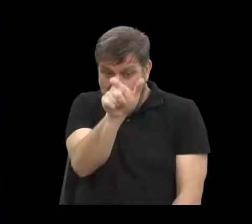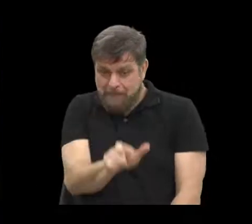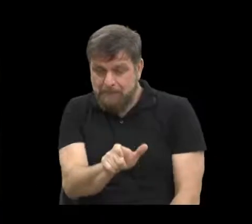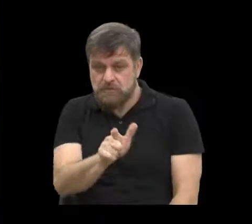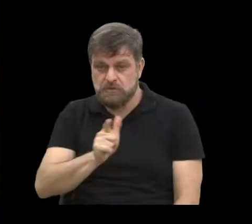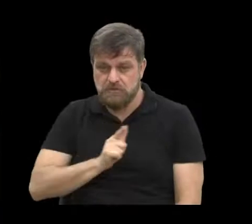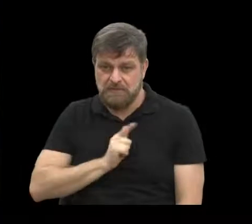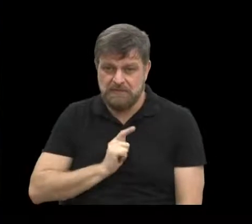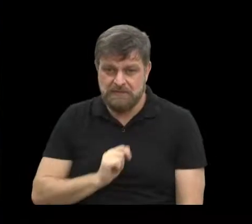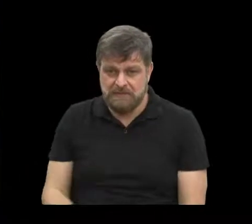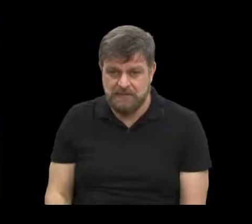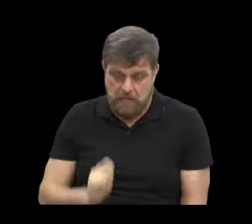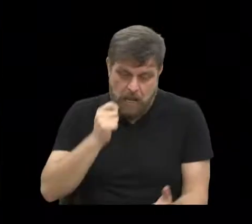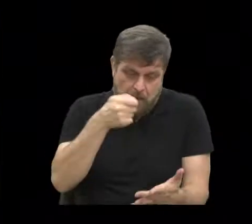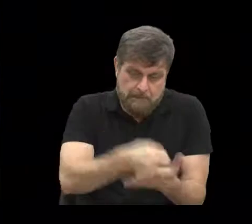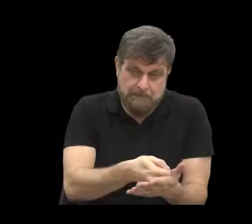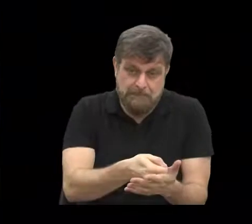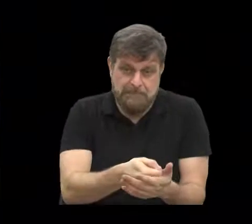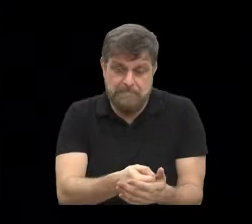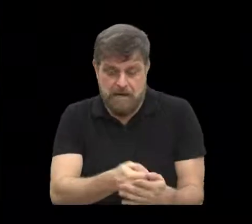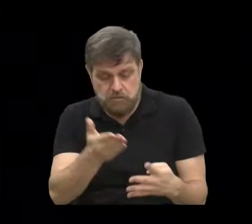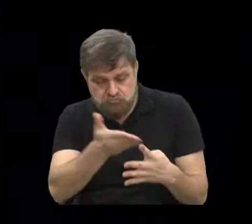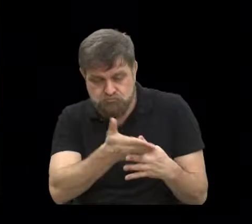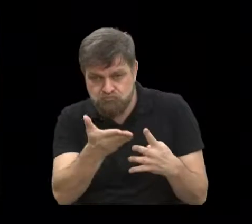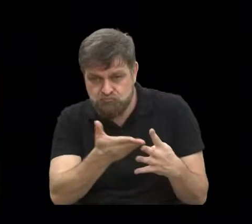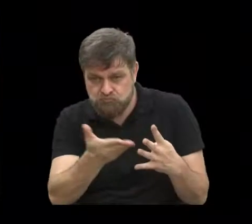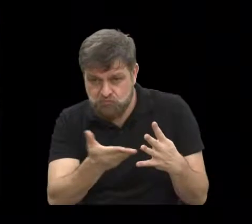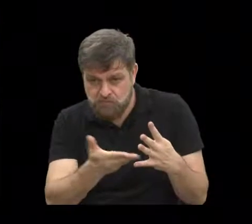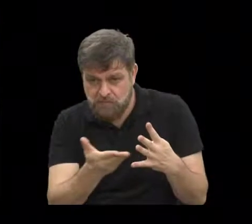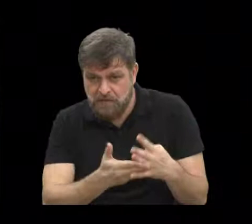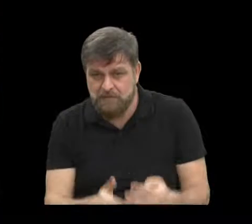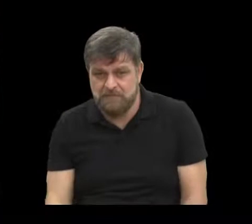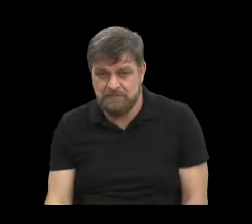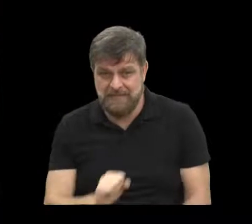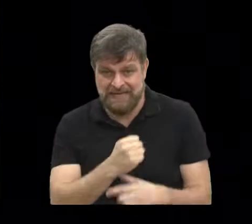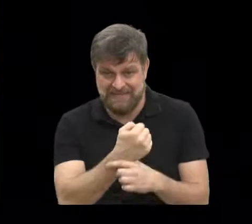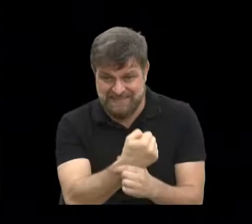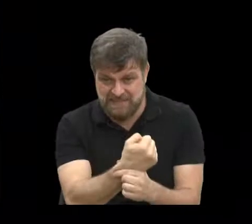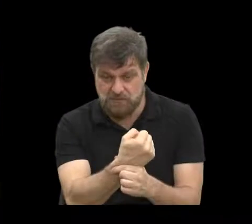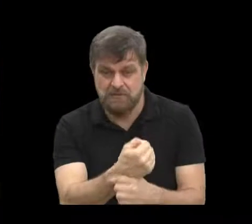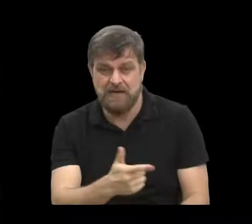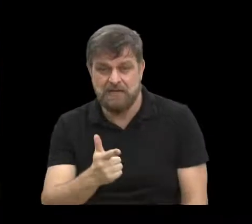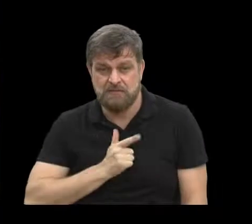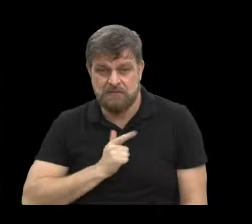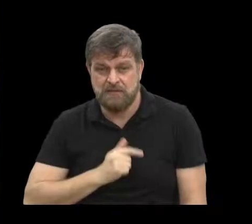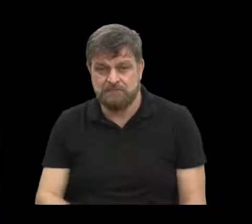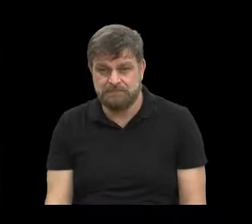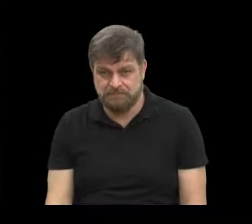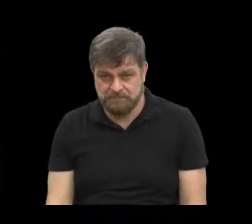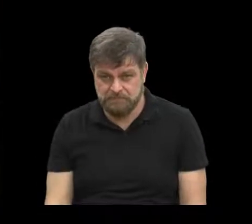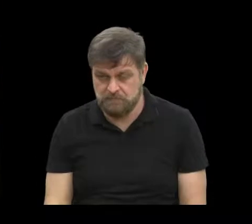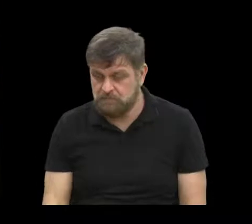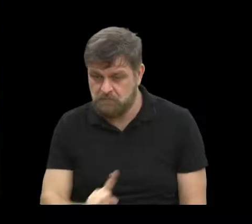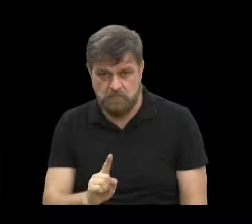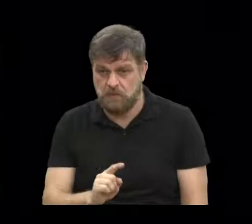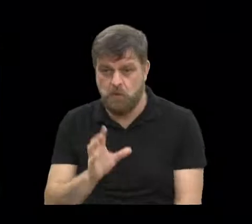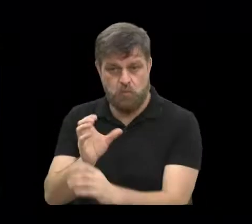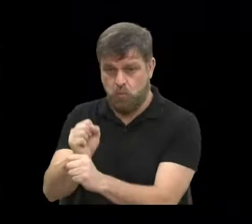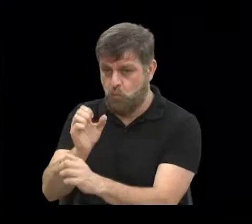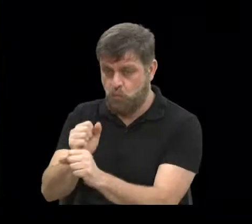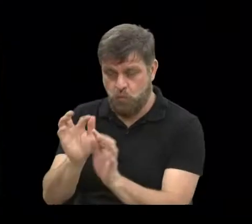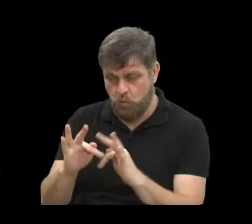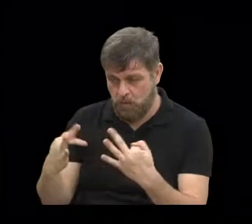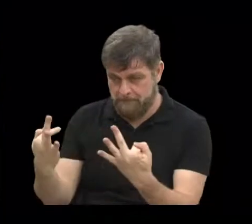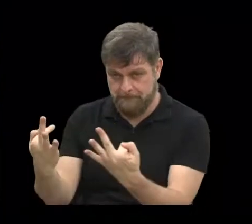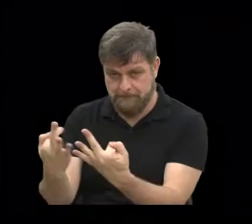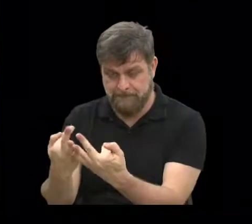segurado facultativo da contribuição, como segurado facultativo para o regime geral da Previdência, ela não é computada